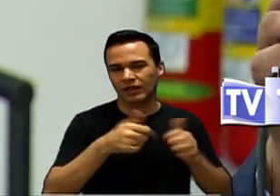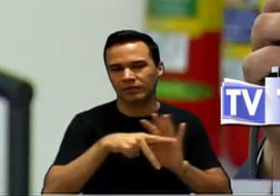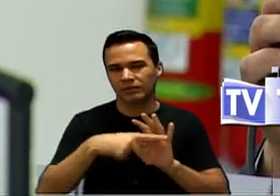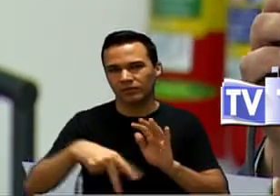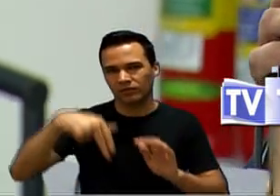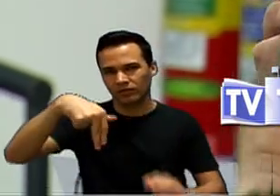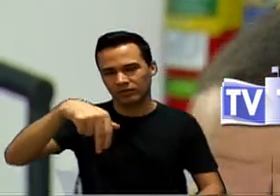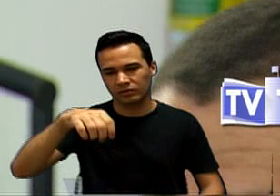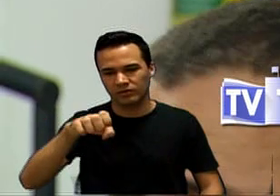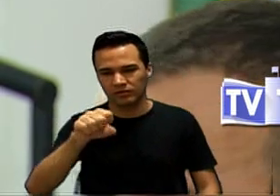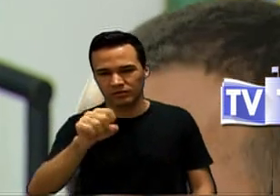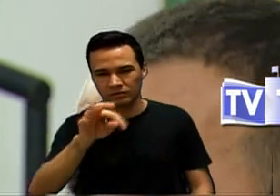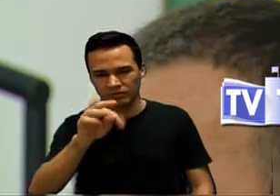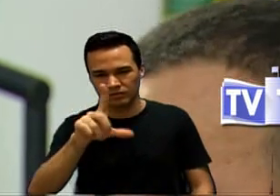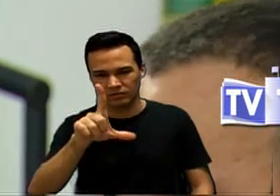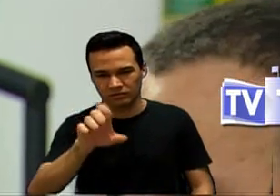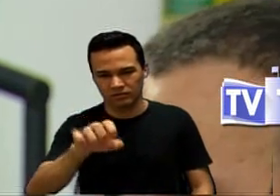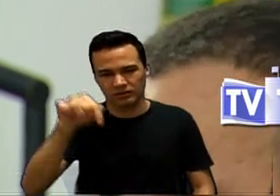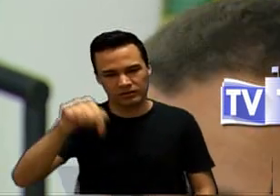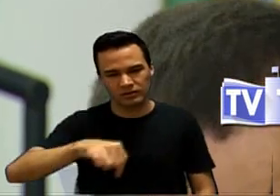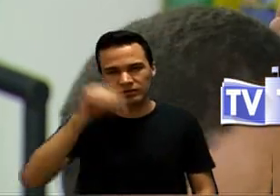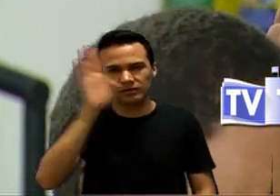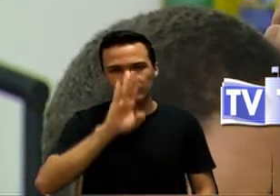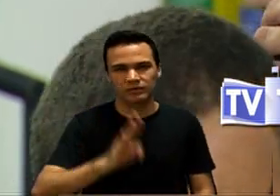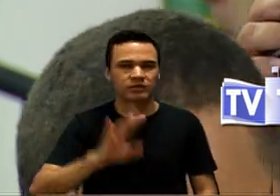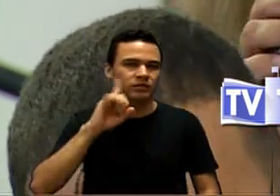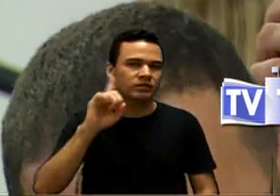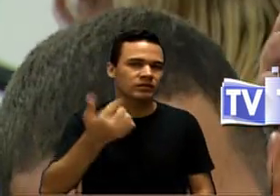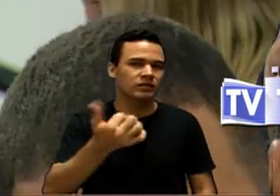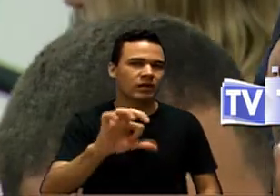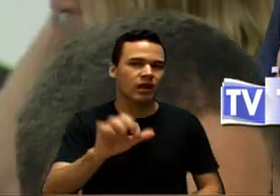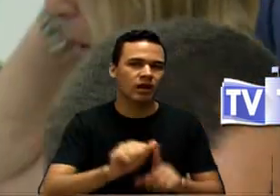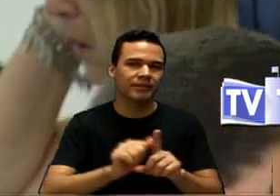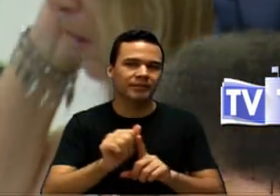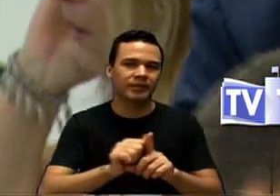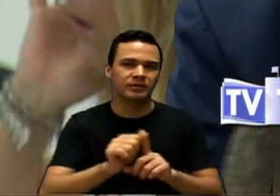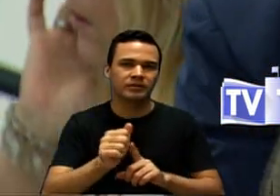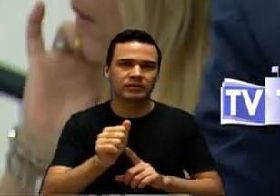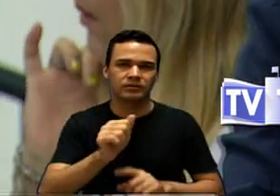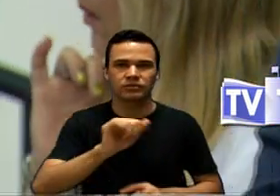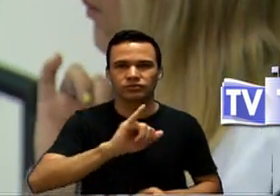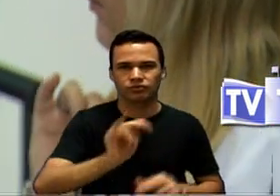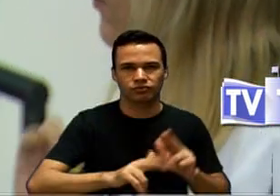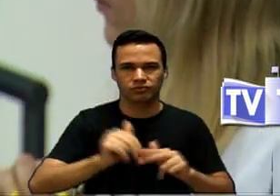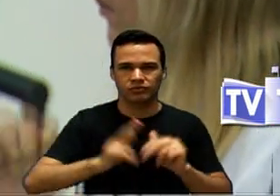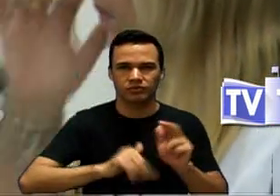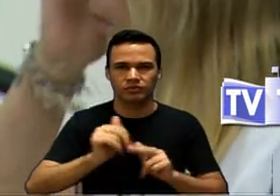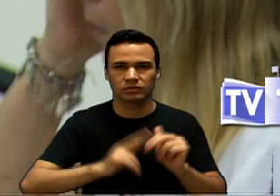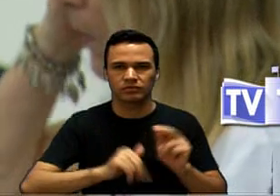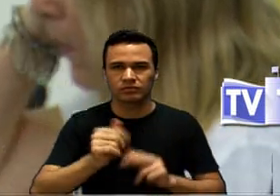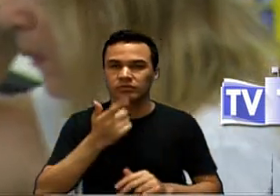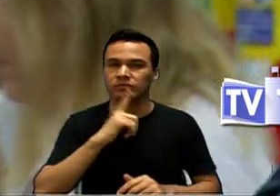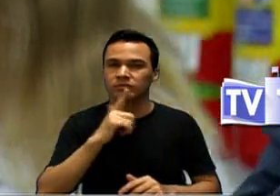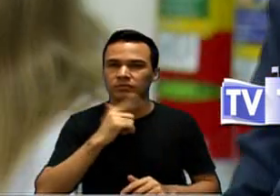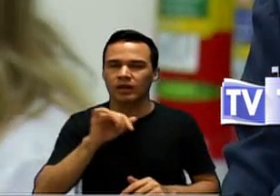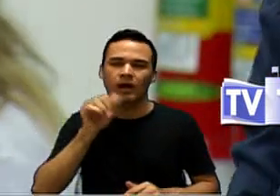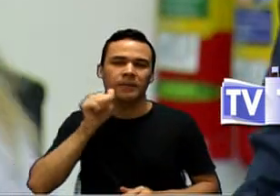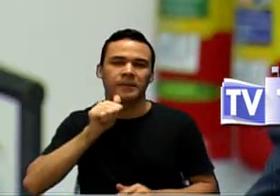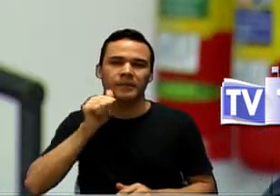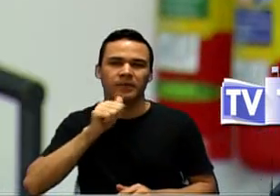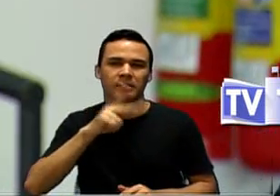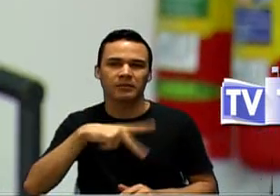do Brasil, que ocorreu em 19 de junho. Esse prêmio, vereador Rafael Militão, a